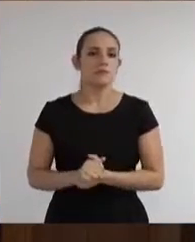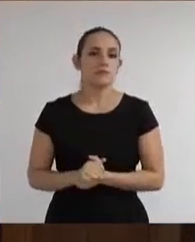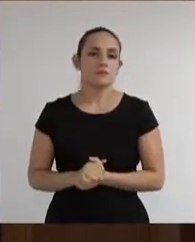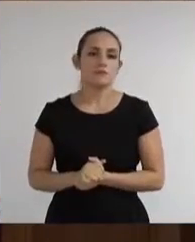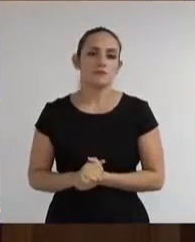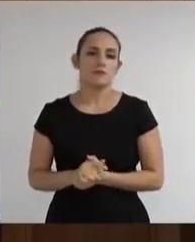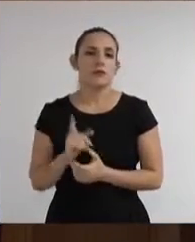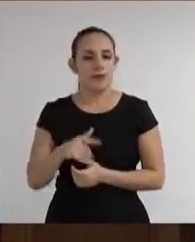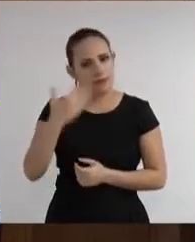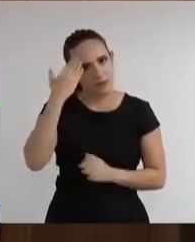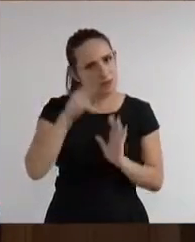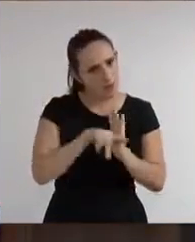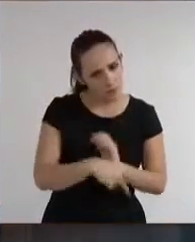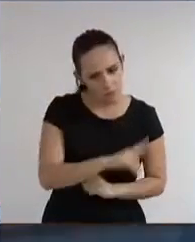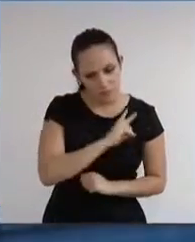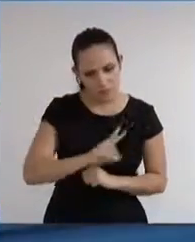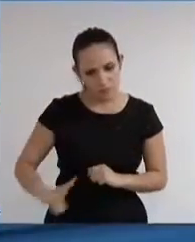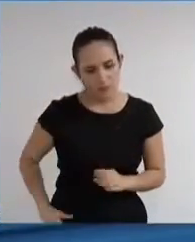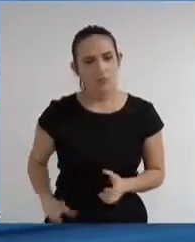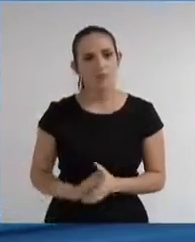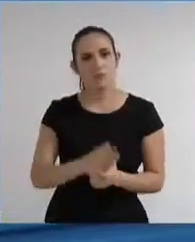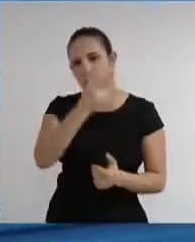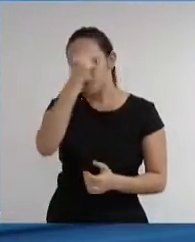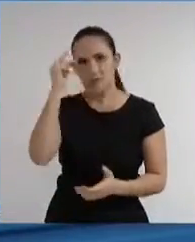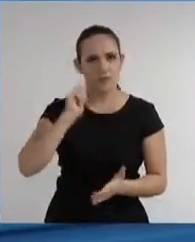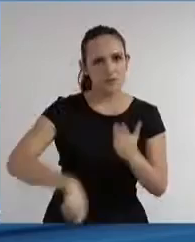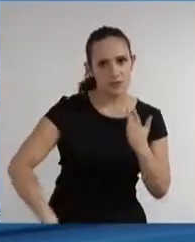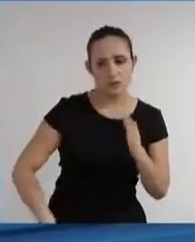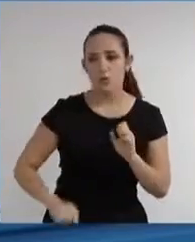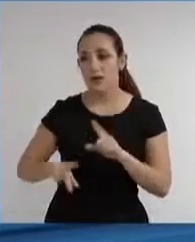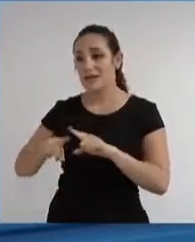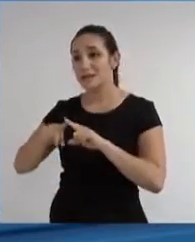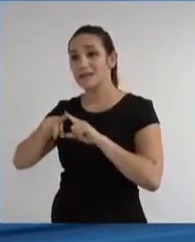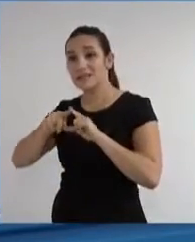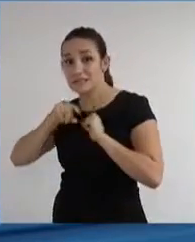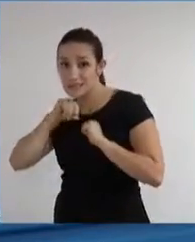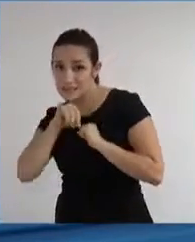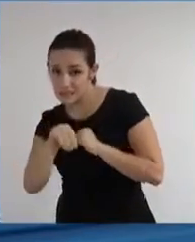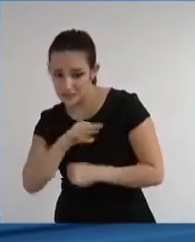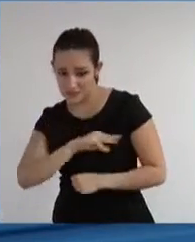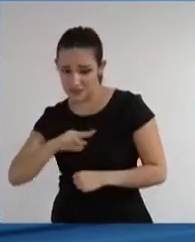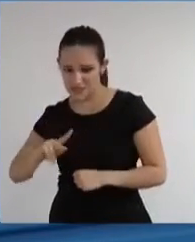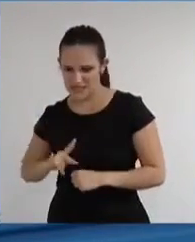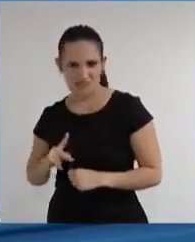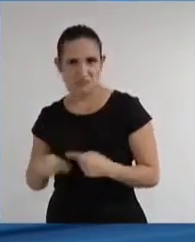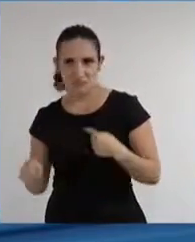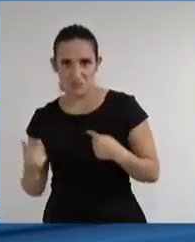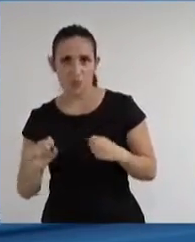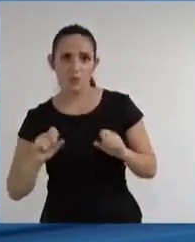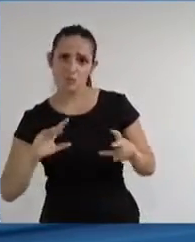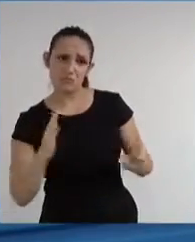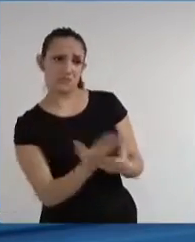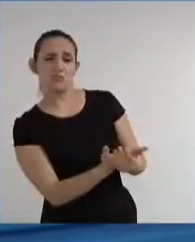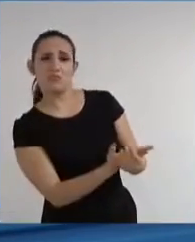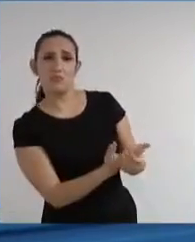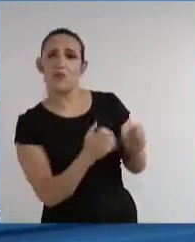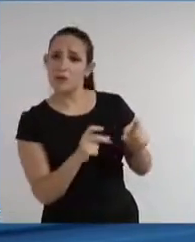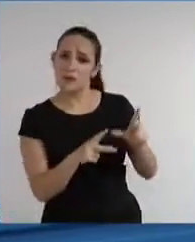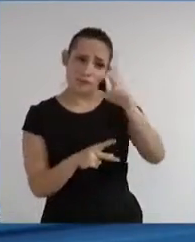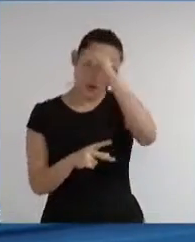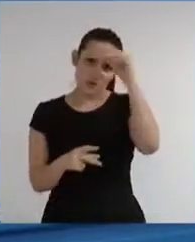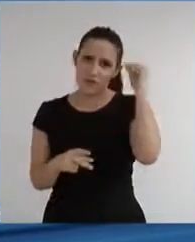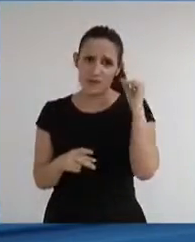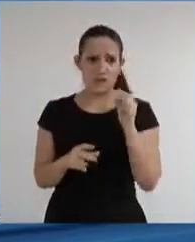dos vereadores, sancionada pelo prefeito. E se o Ministério Público quiser, que entre com alguma ação e a Prefeitura e o prefeito e